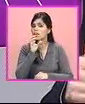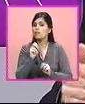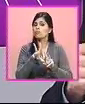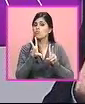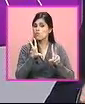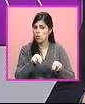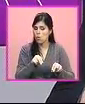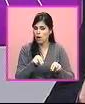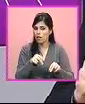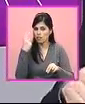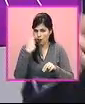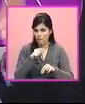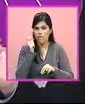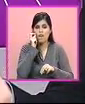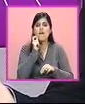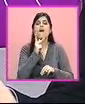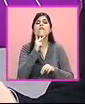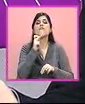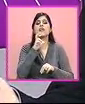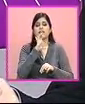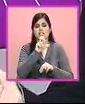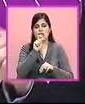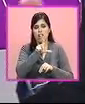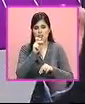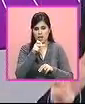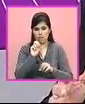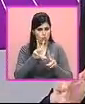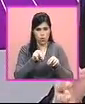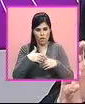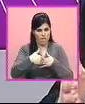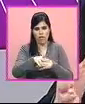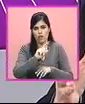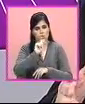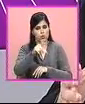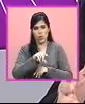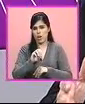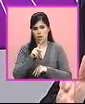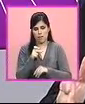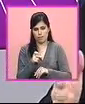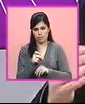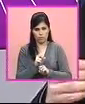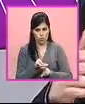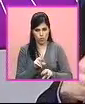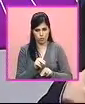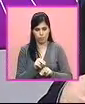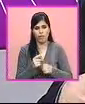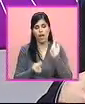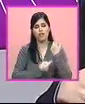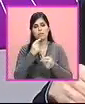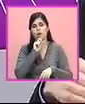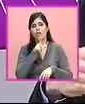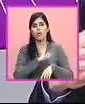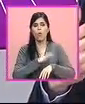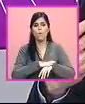pelo vírus da varicela, nunca terá zona. Às vezes pode ocorrer infecção pelo vírus da